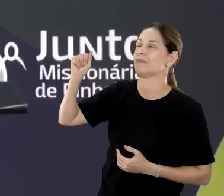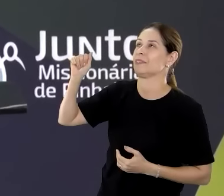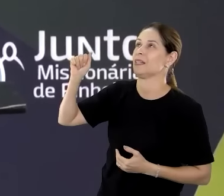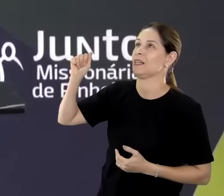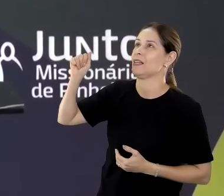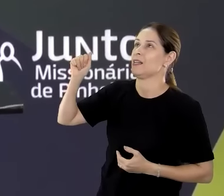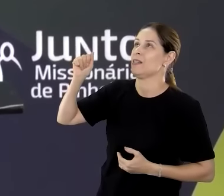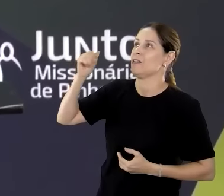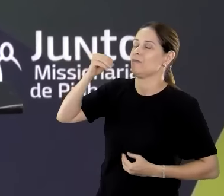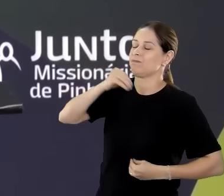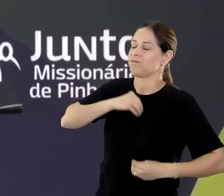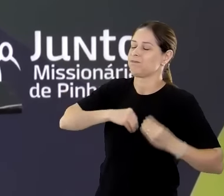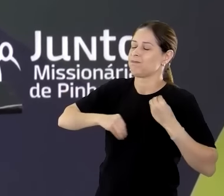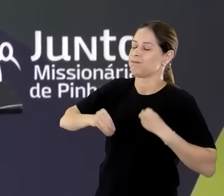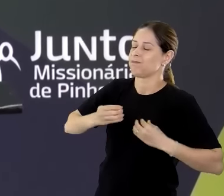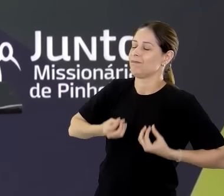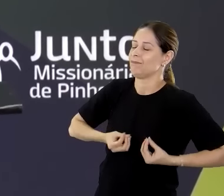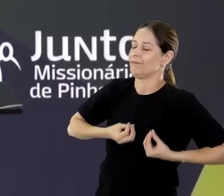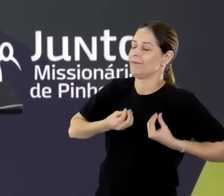pondo o nosso coração muito aqui,